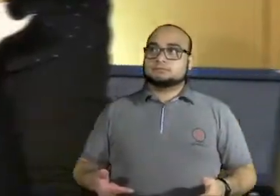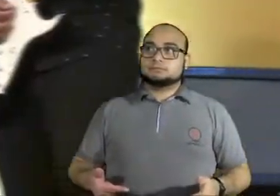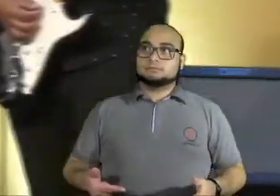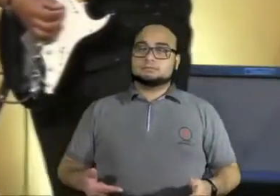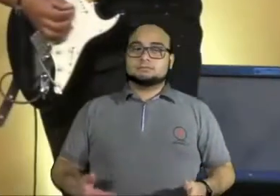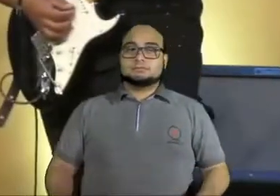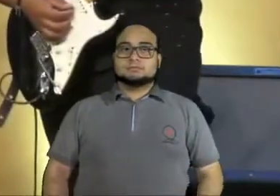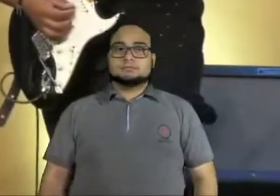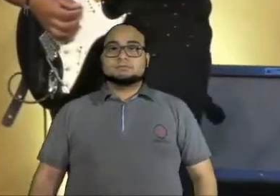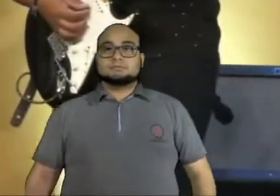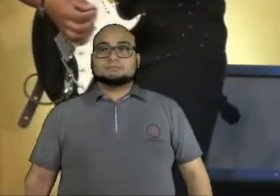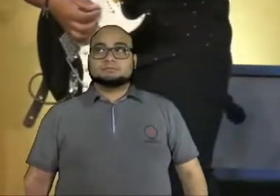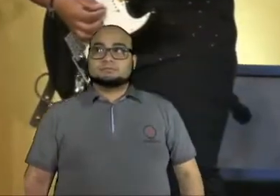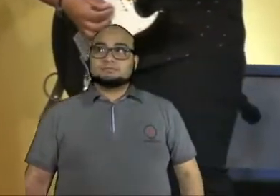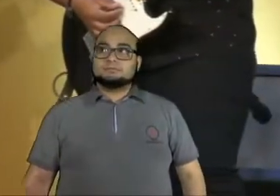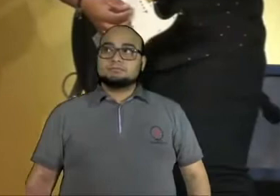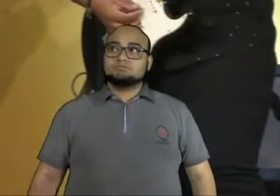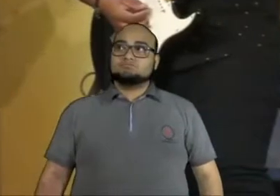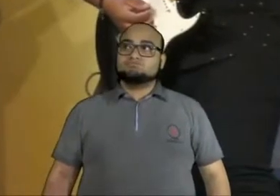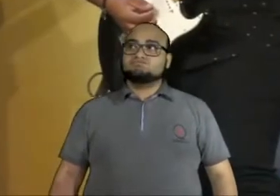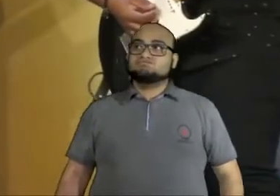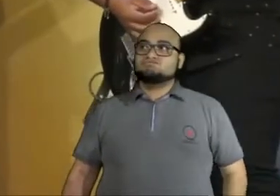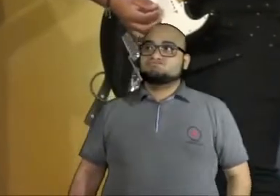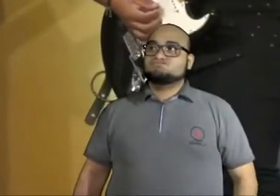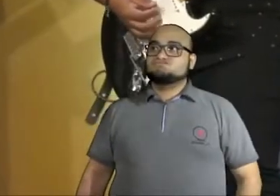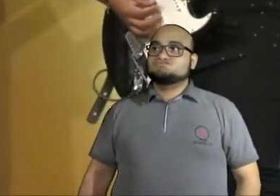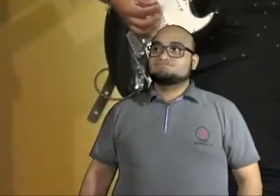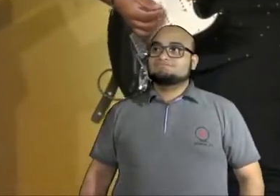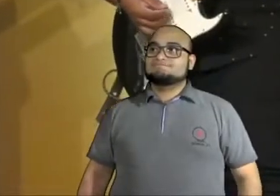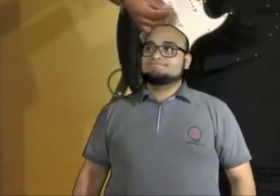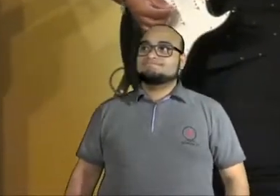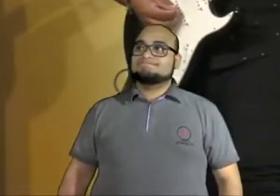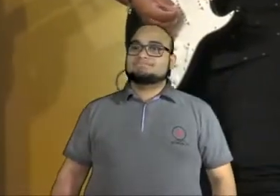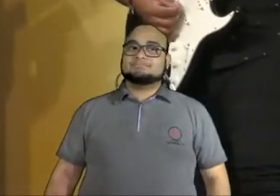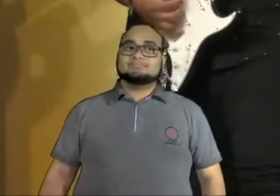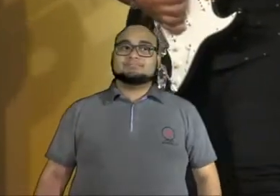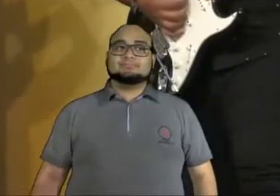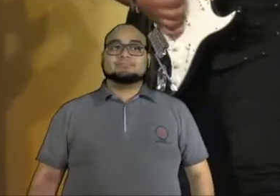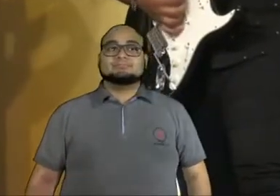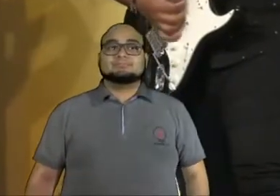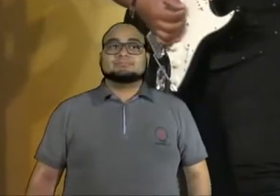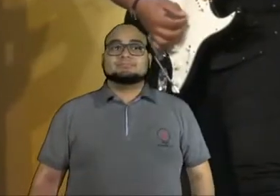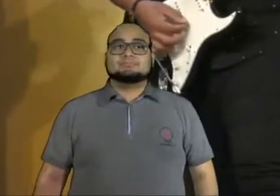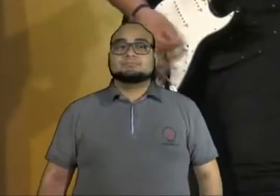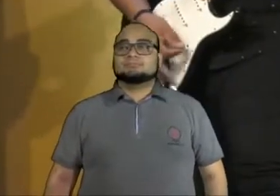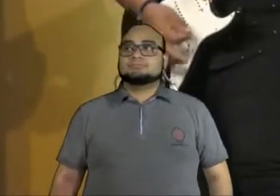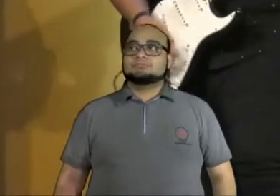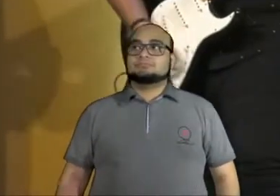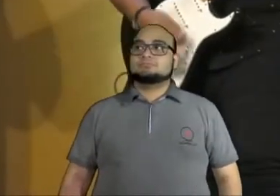Deixa eu ouvir o som do baixo. Vai, meu filho. Eu tenho cara de brava, mas sou de boa.